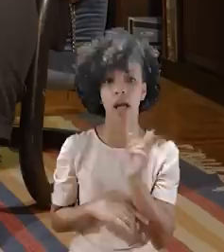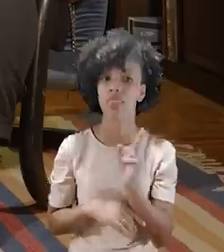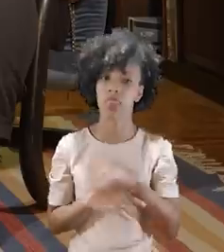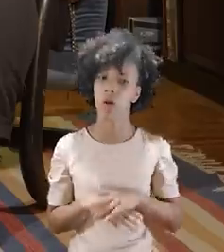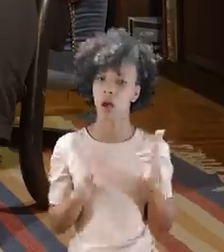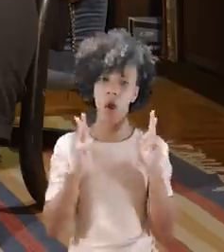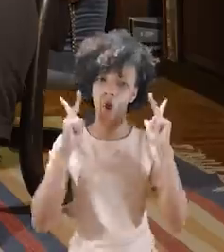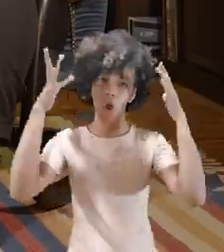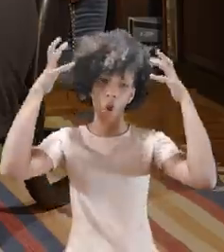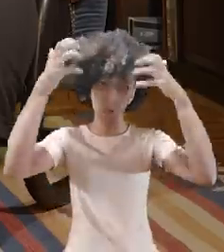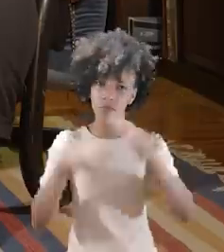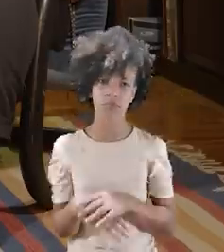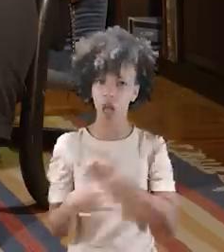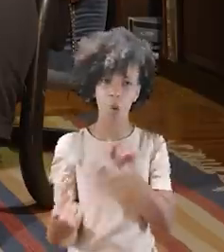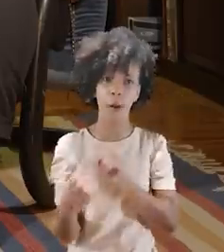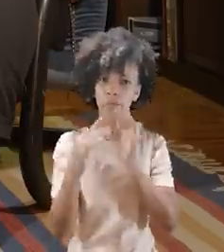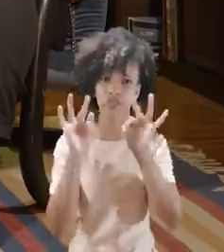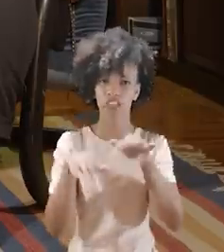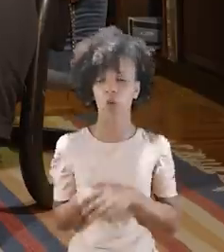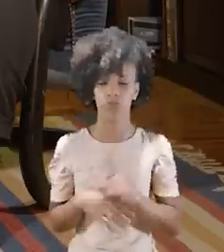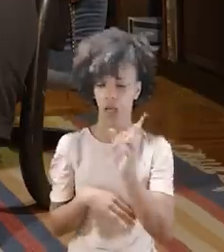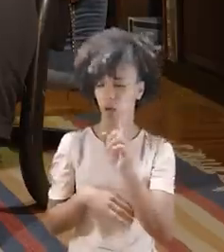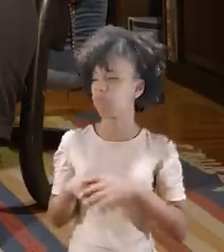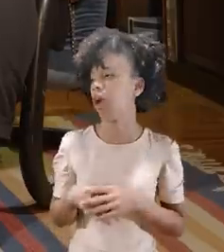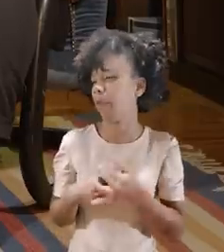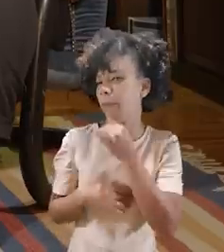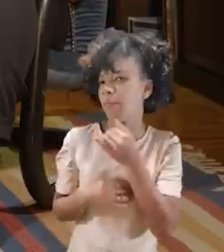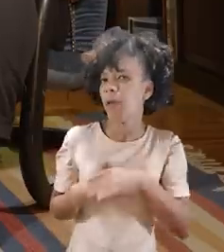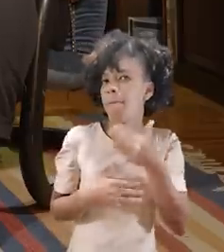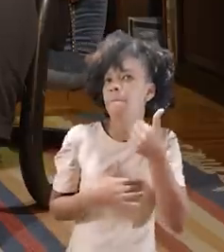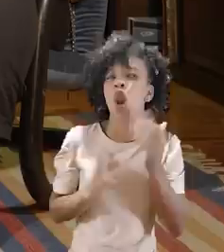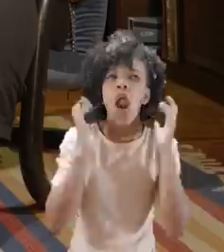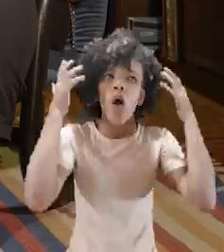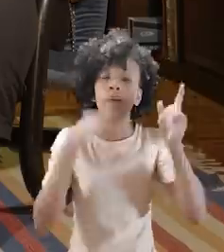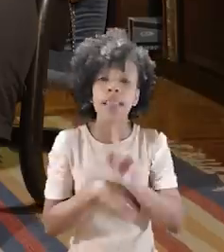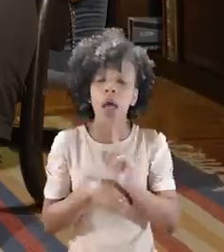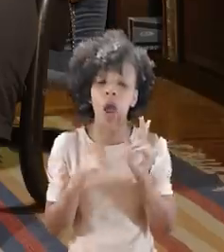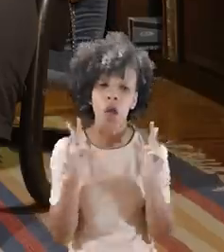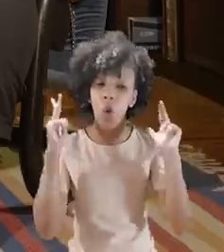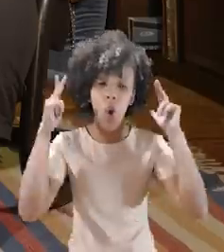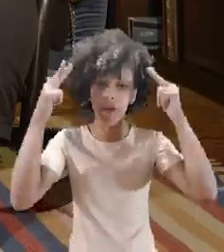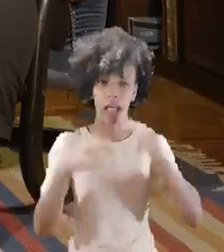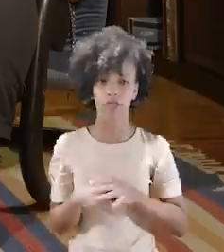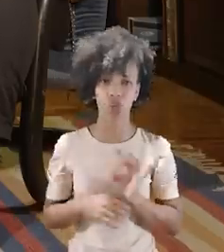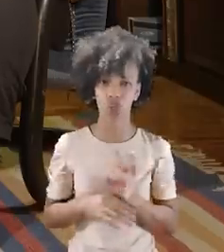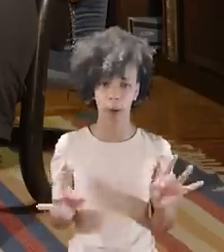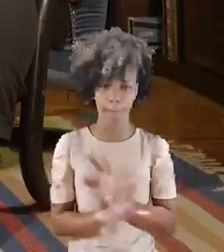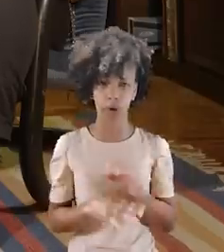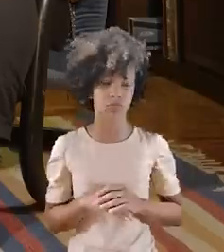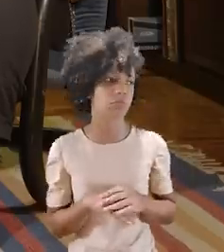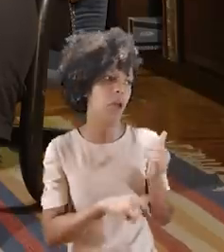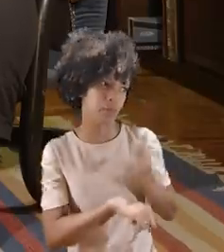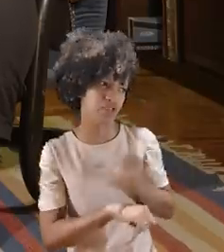não ele vai para cortar o cabelo pede que chega à conclusão o cara não vai para para para melhorar o cabelo dele ele vai para cortar ele pra cortar já